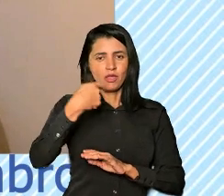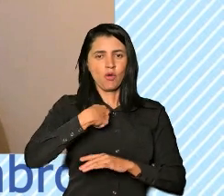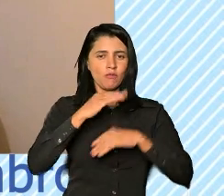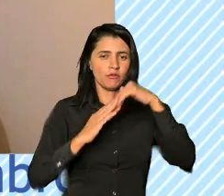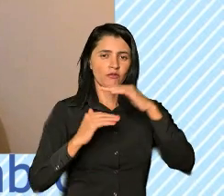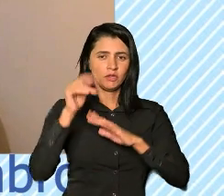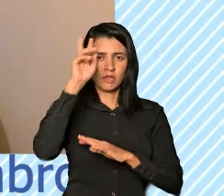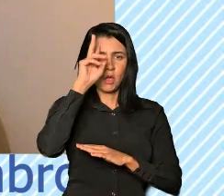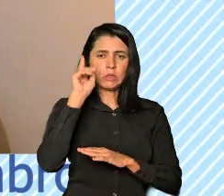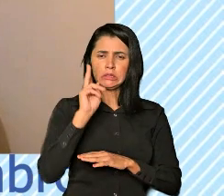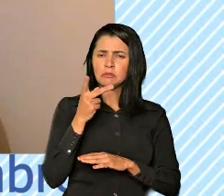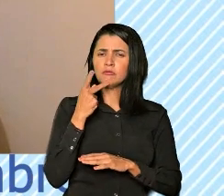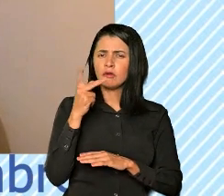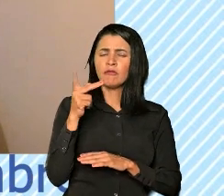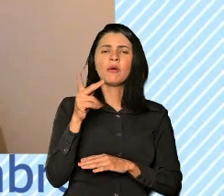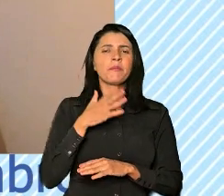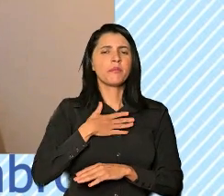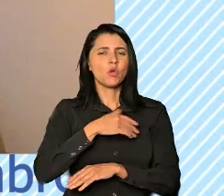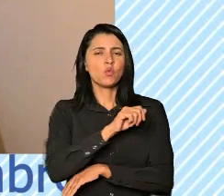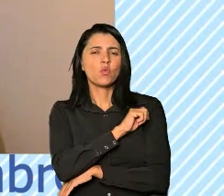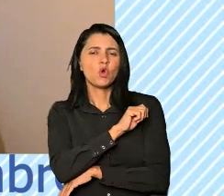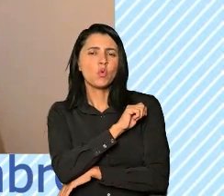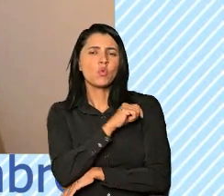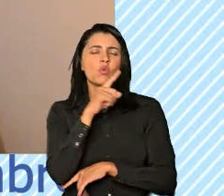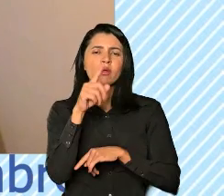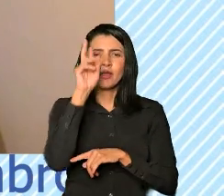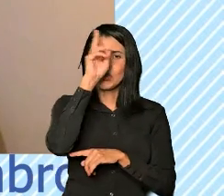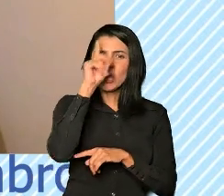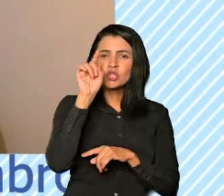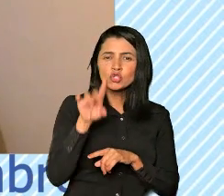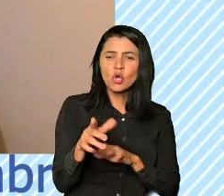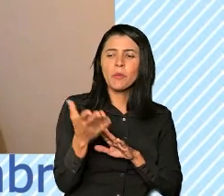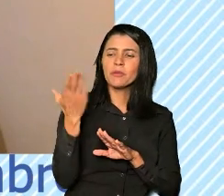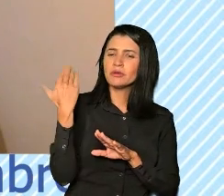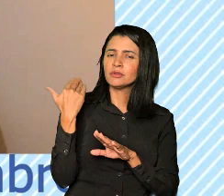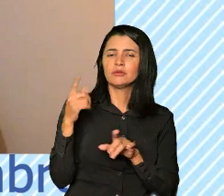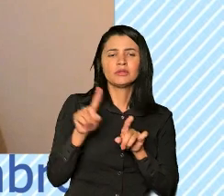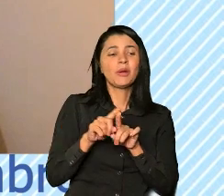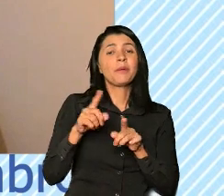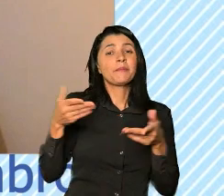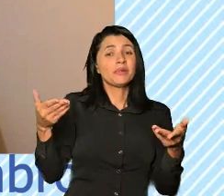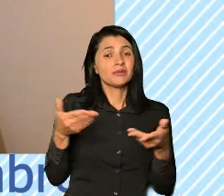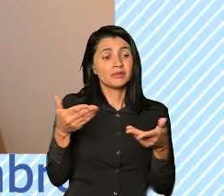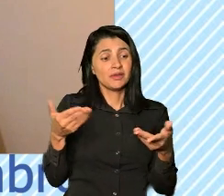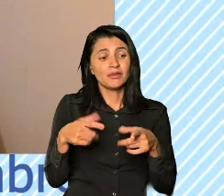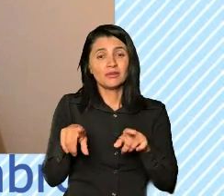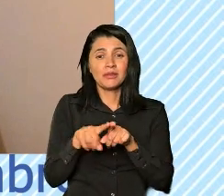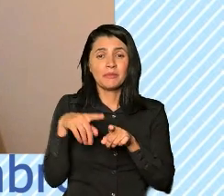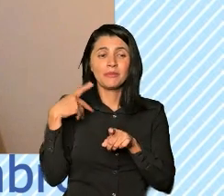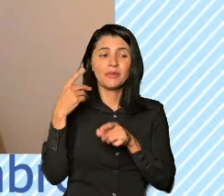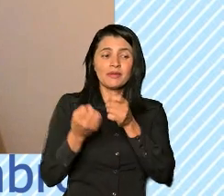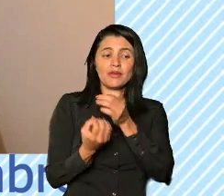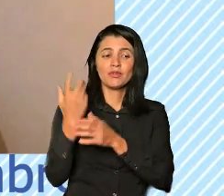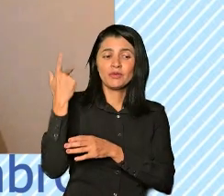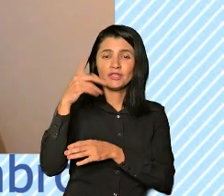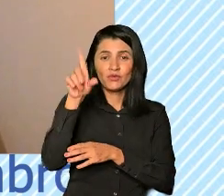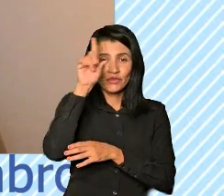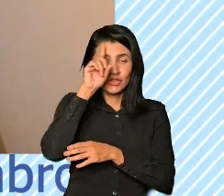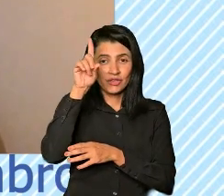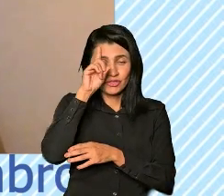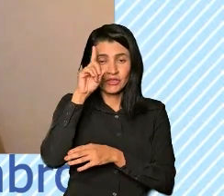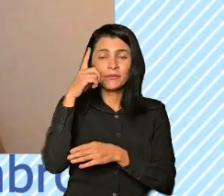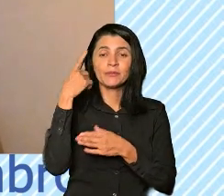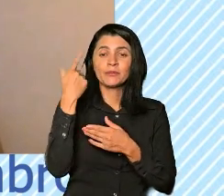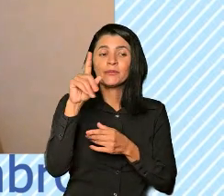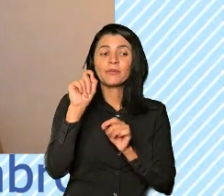muito isso para os meus alunos, no sentido de que a história não é só passado, ela é presente, ela é construída no seu dia a dia, né? E